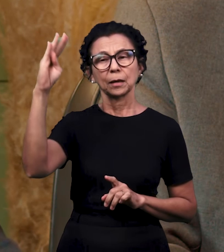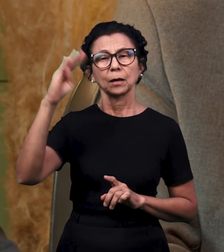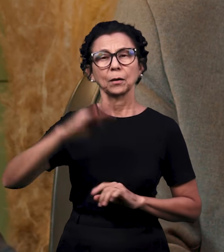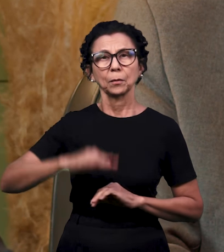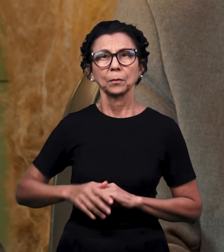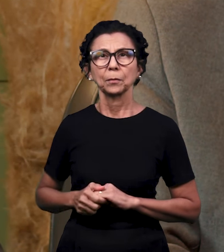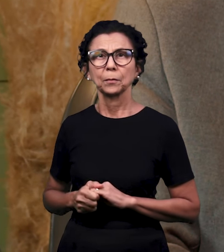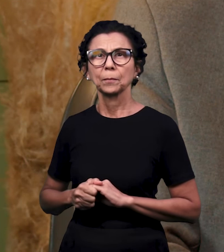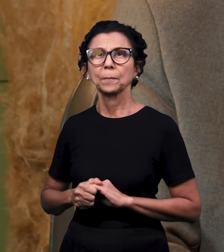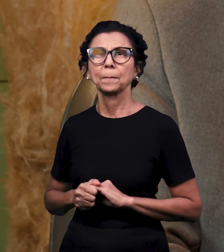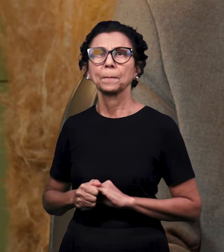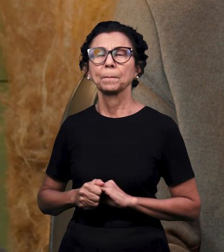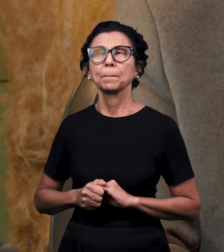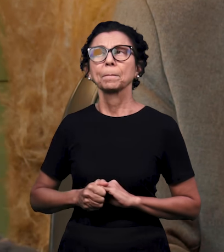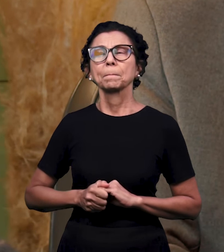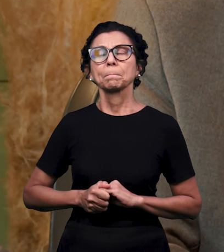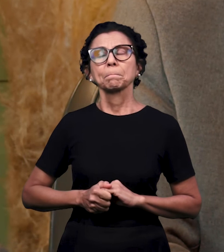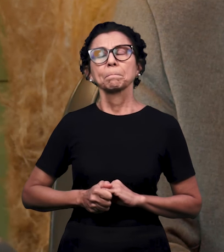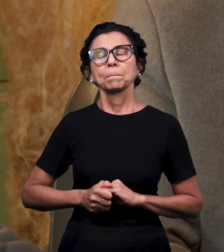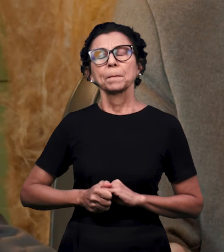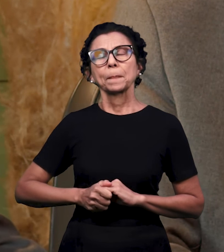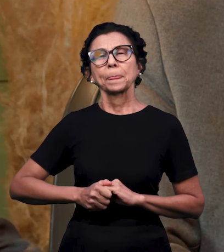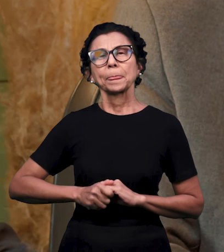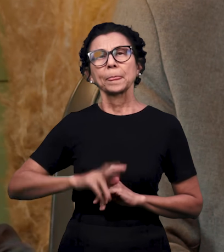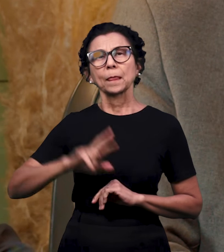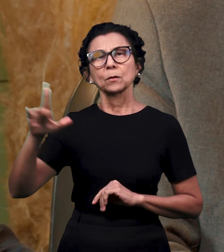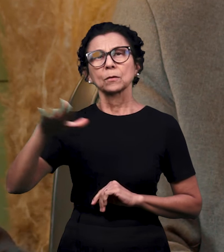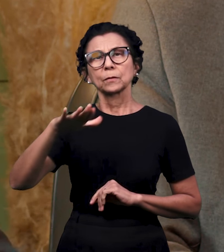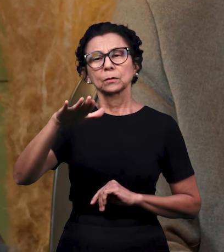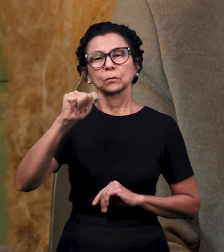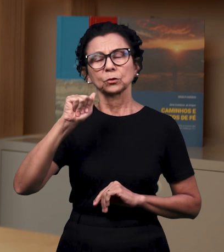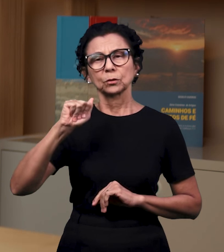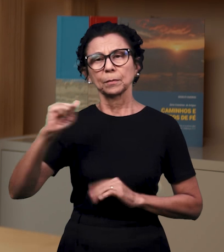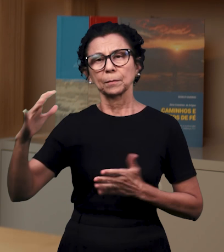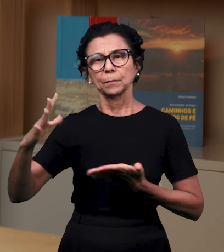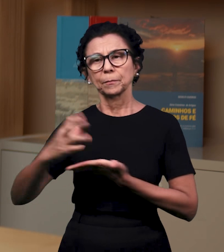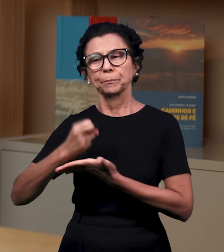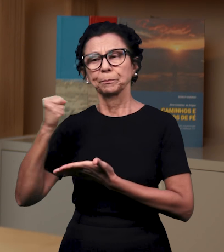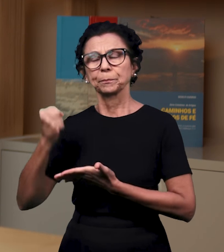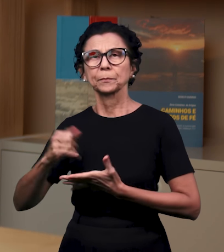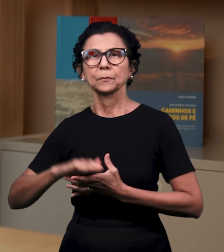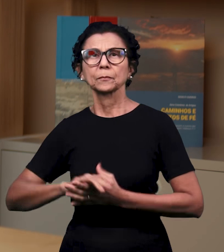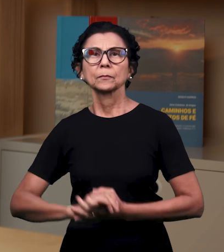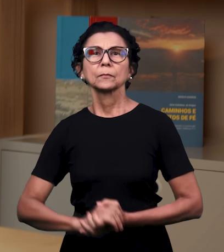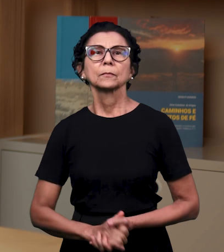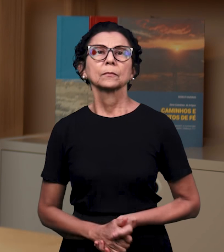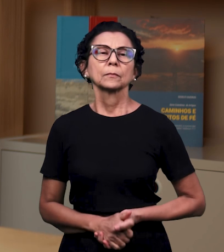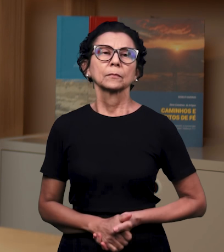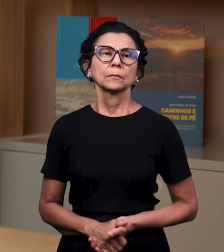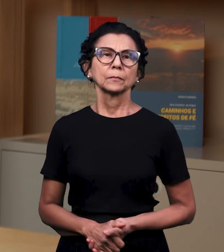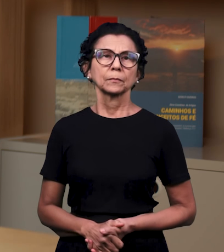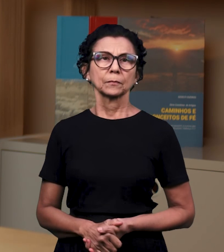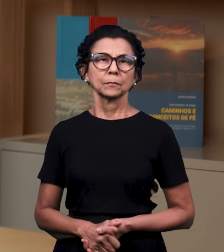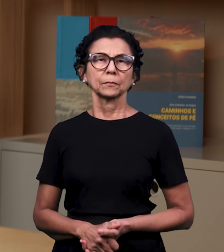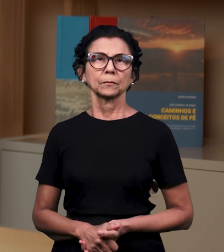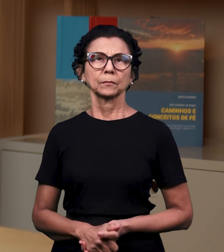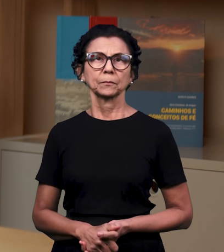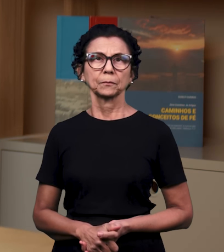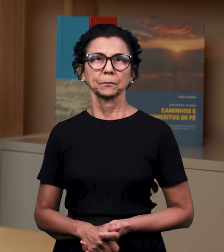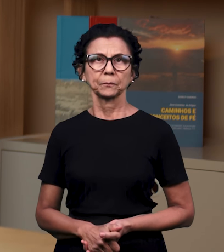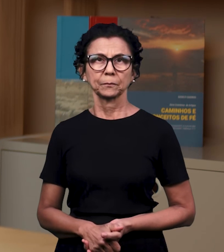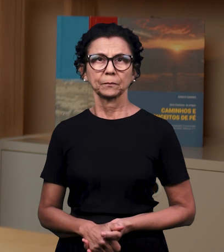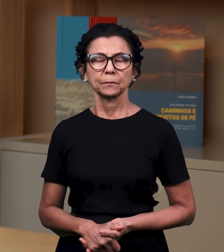nós seremos chamados para o arrebatamento da igreja. E para nós ouvirmos, acho que a gente já consegue